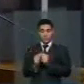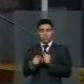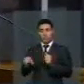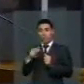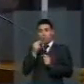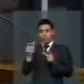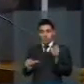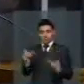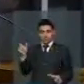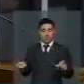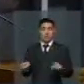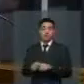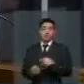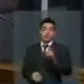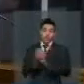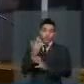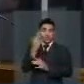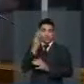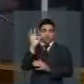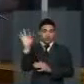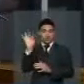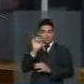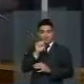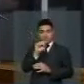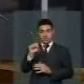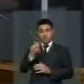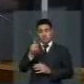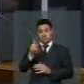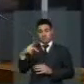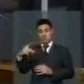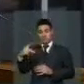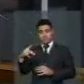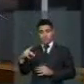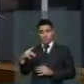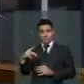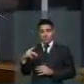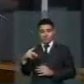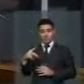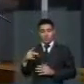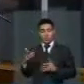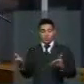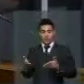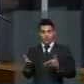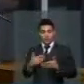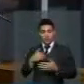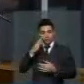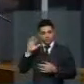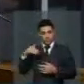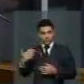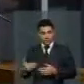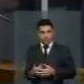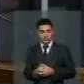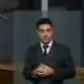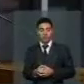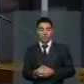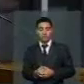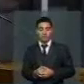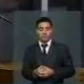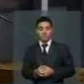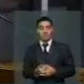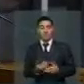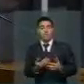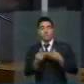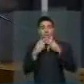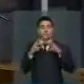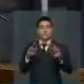bem, criaram na França a Sociedade de São Vicente de Paulo, que hoje homenageamos. A missão da sociedade